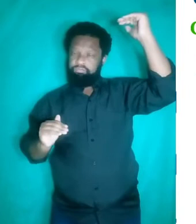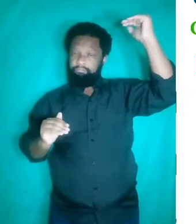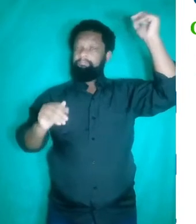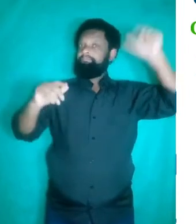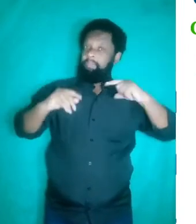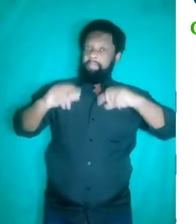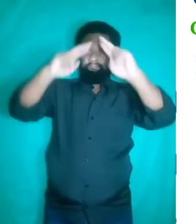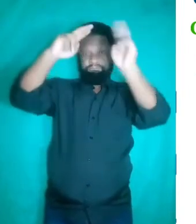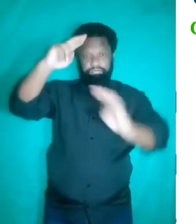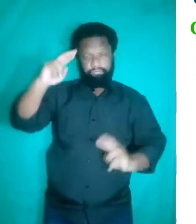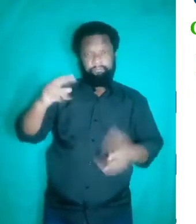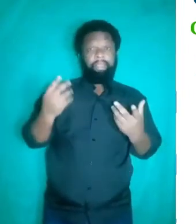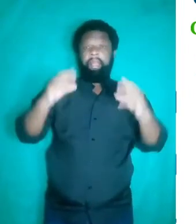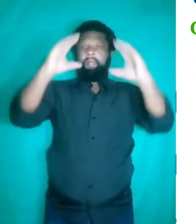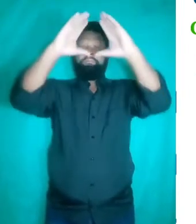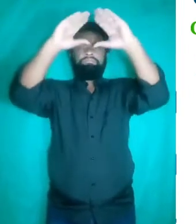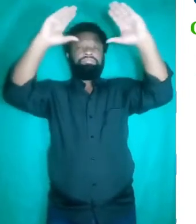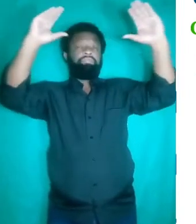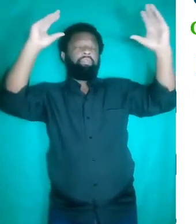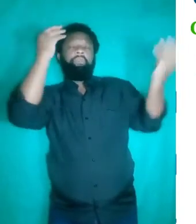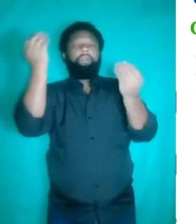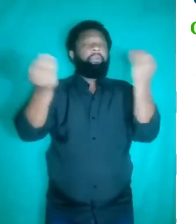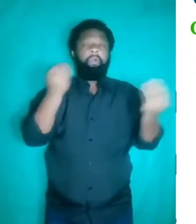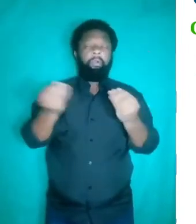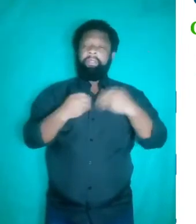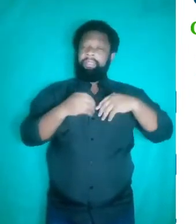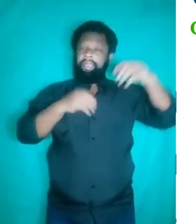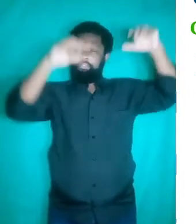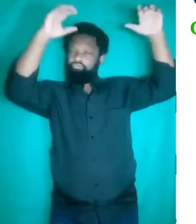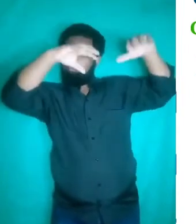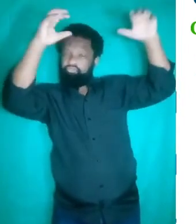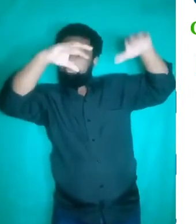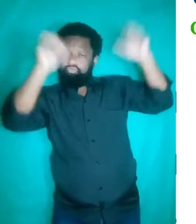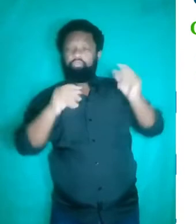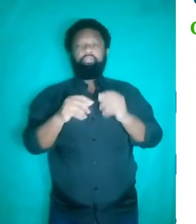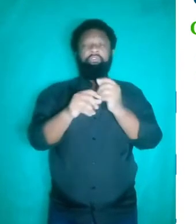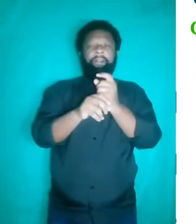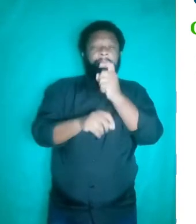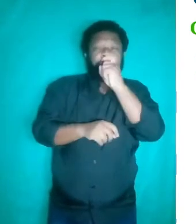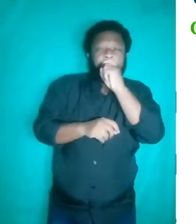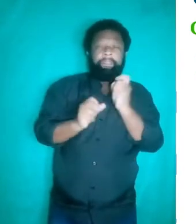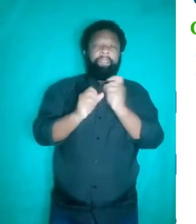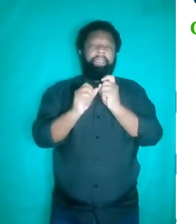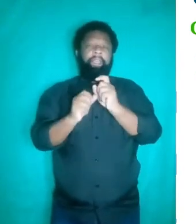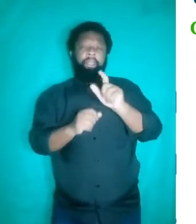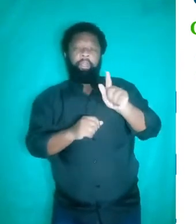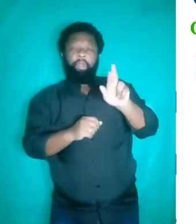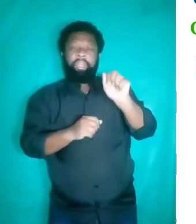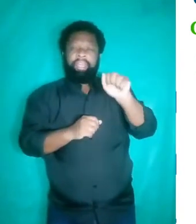aquela formação. E aí, para formar essa nuvem, a gente tem alguns caras ali, como gotas de chuva, cristais de